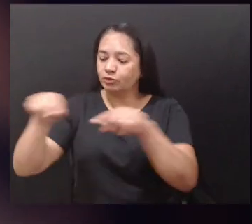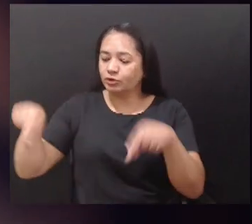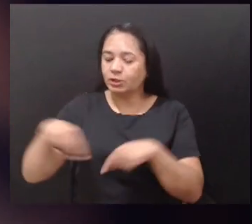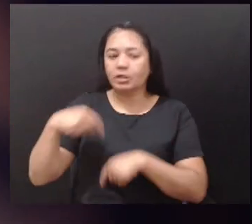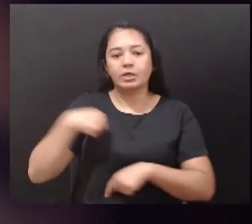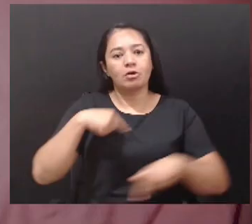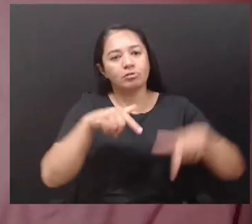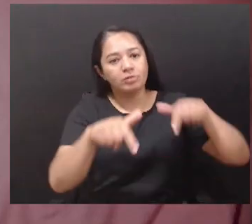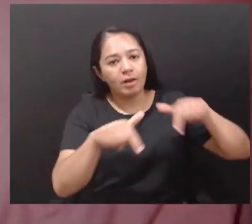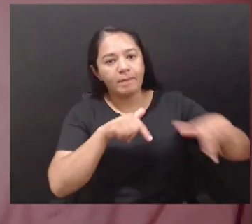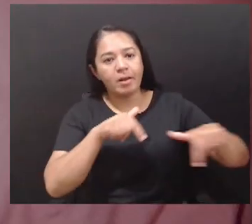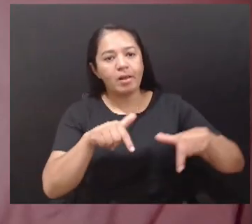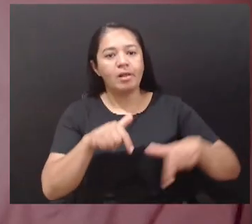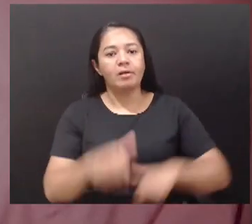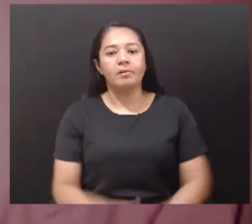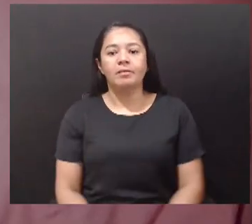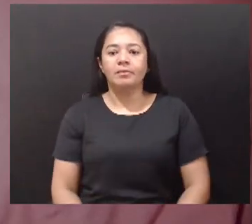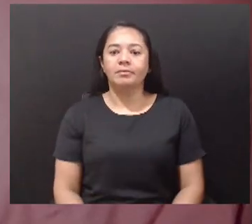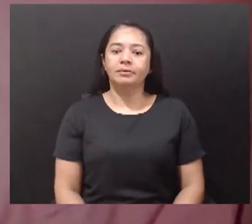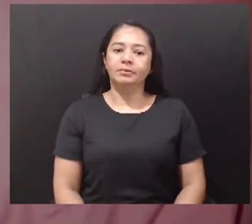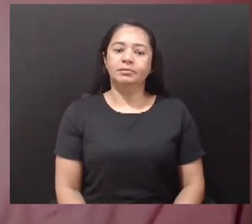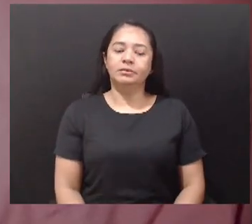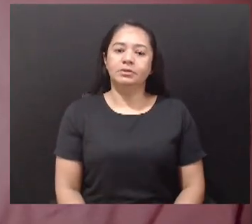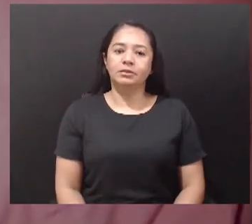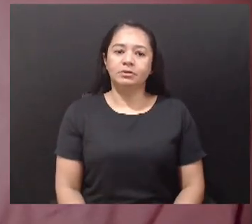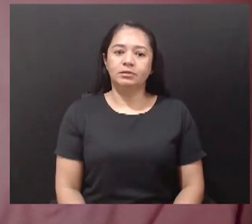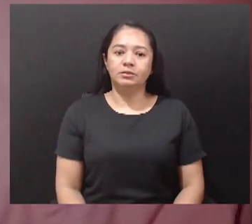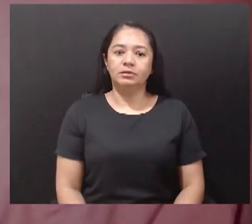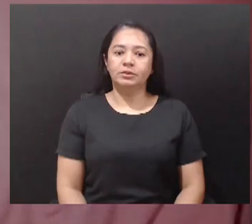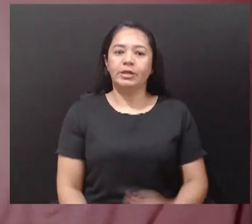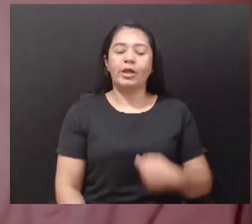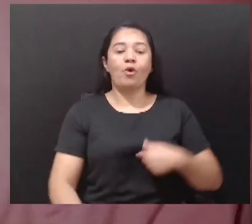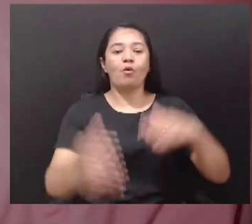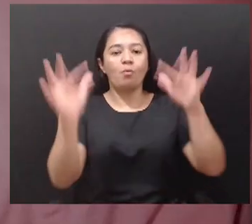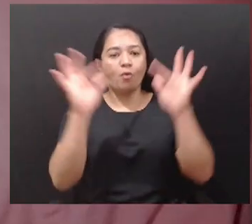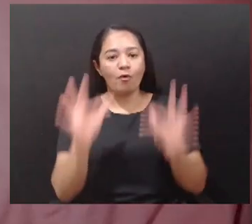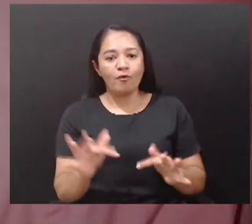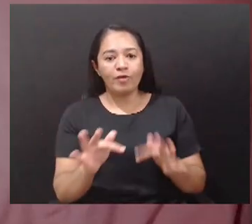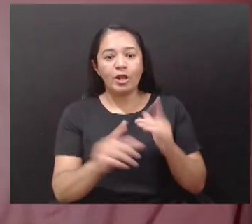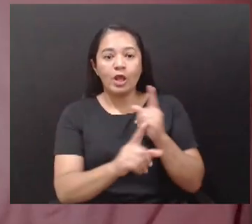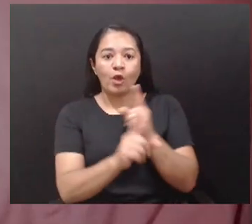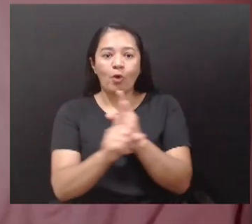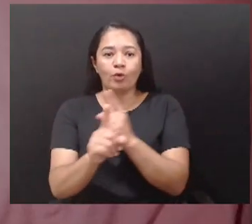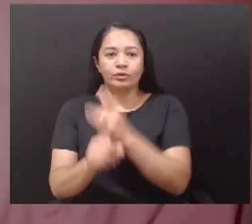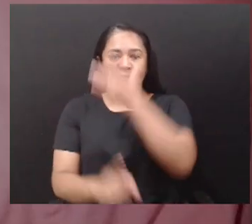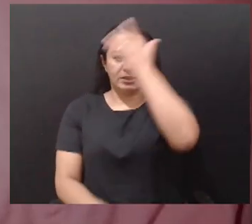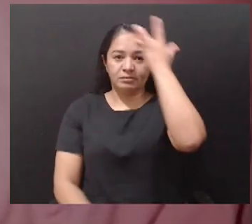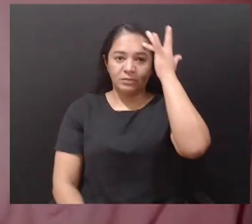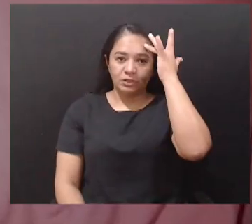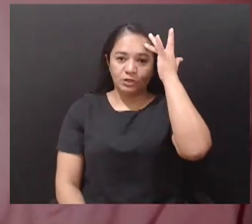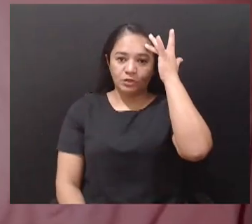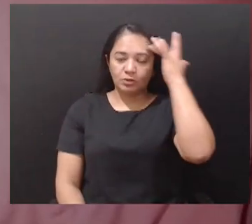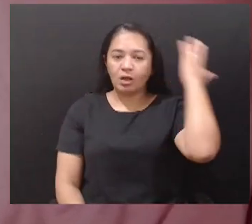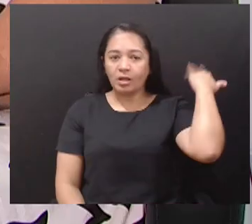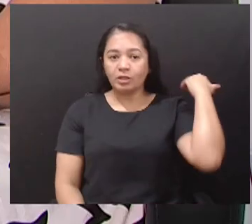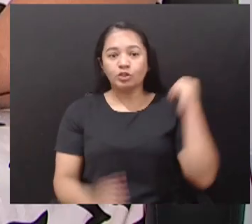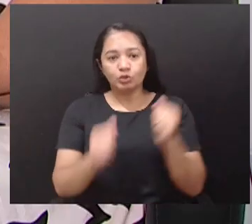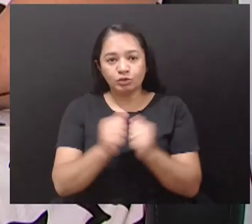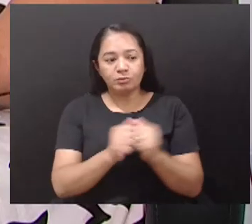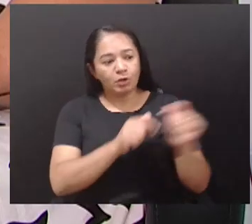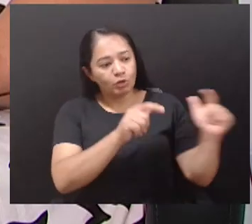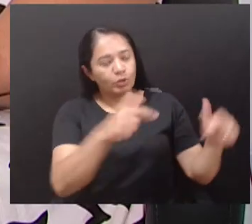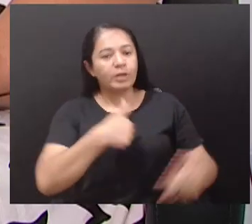eu posso falar que eu fui muito feliz em encontrar as pessoas que eu encontrei, em ter passado pelos lugares que eu